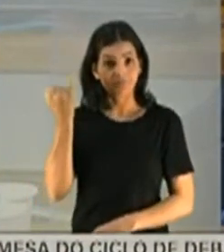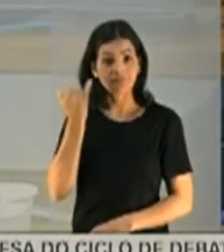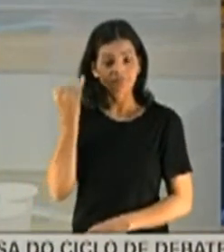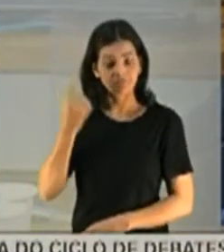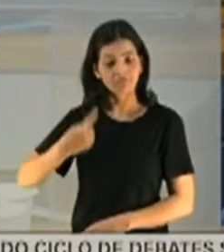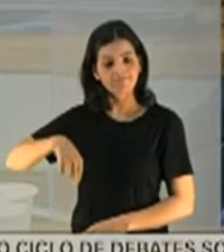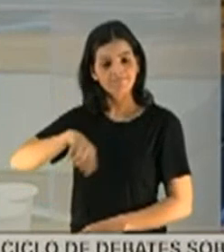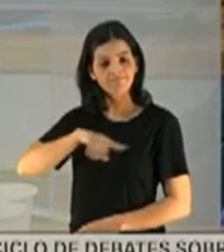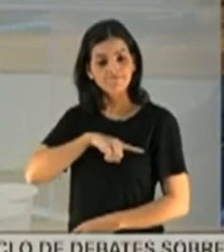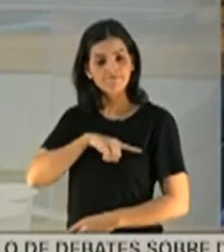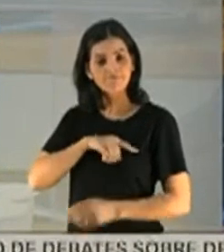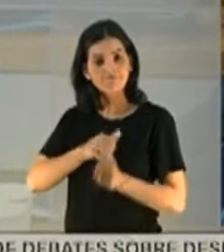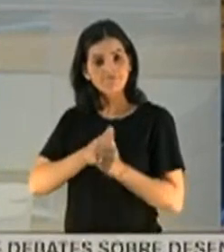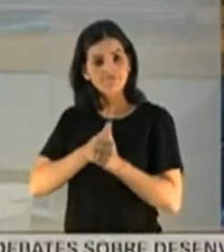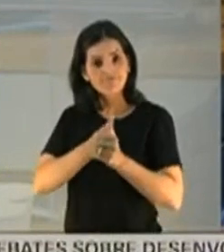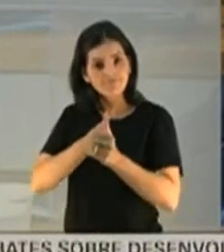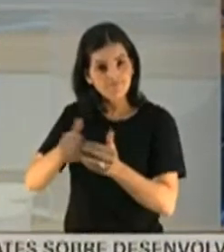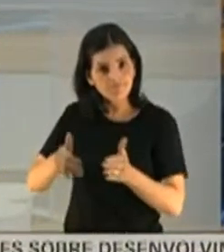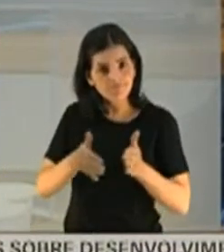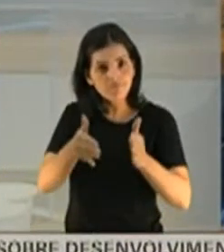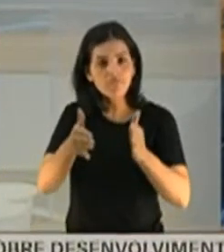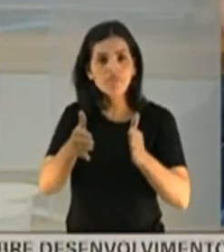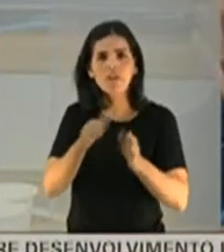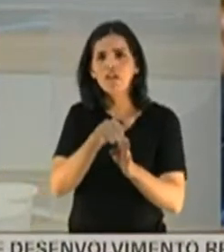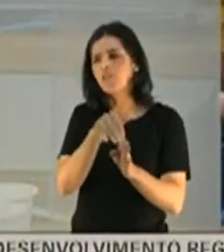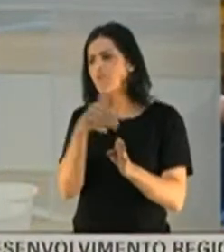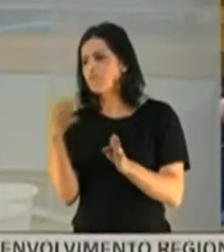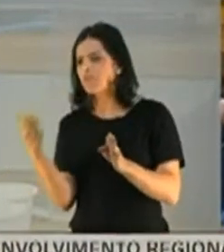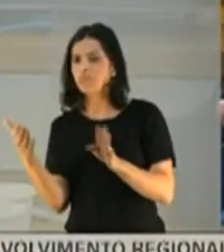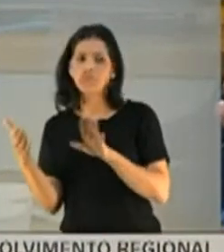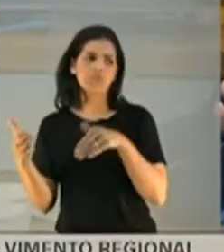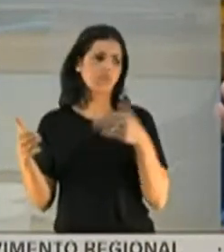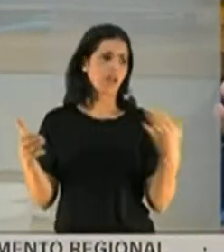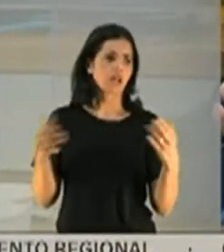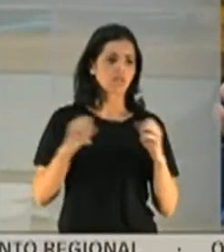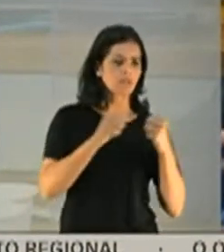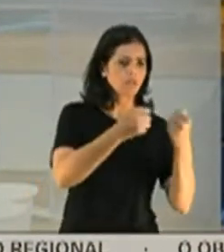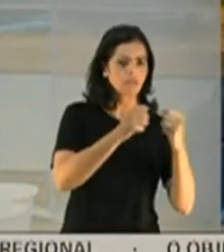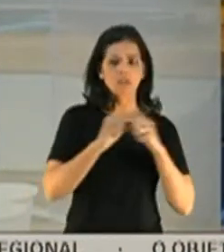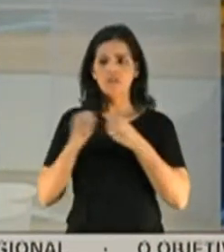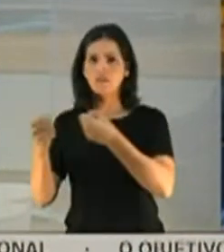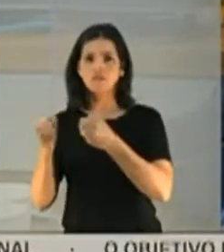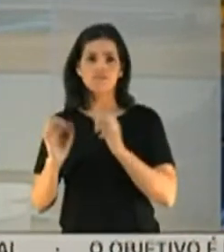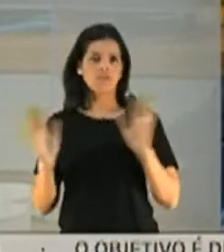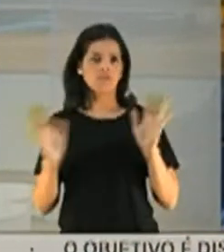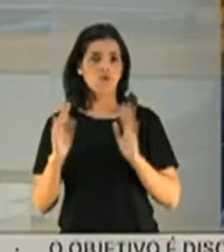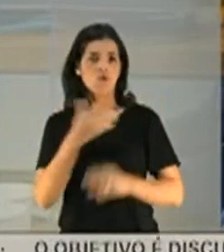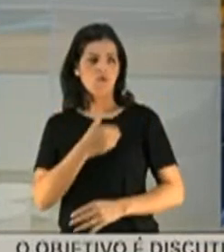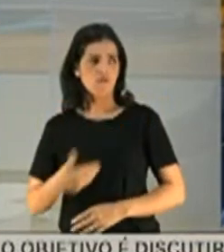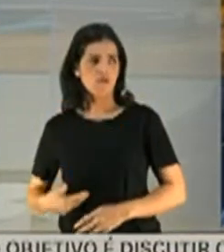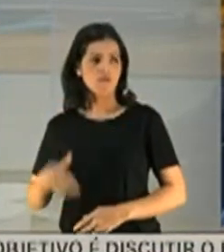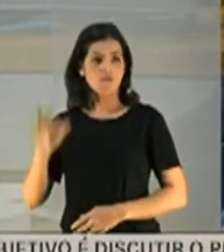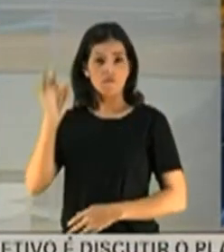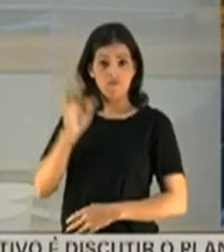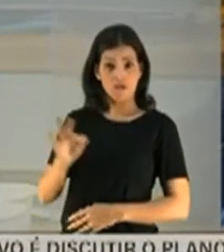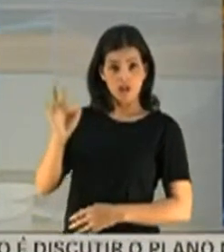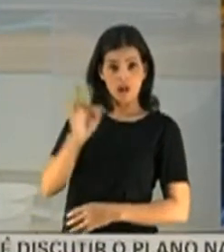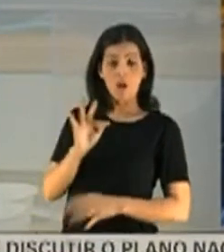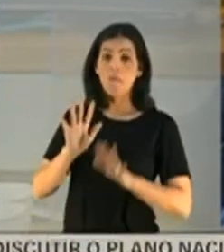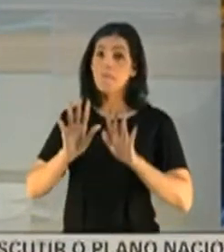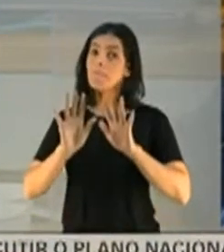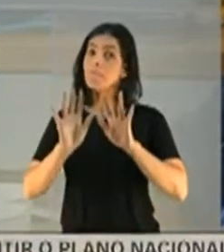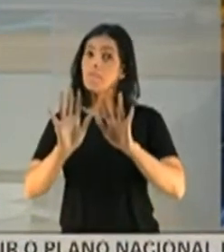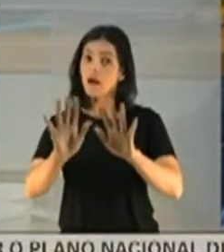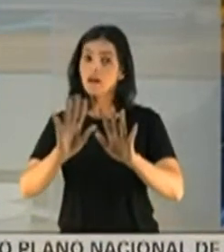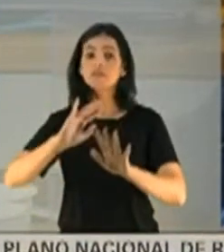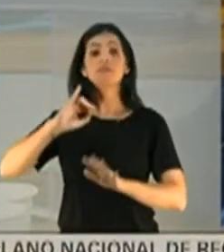possa seguir esse caminho, seja lá de que lado for, seja de governo federal, mas aí